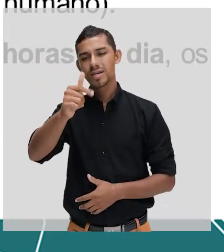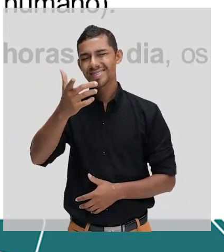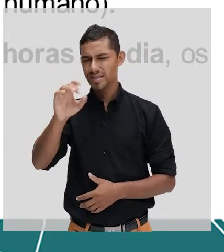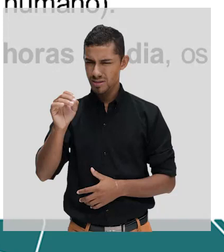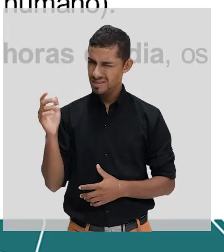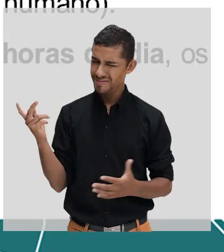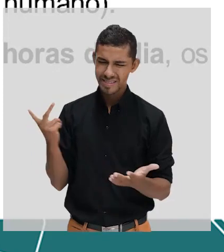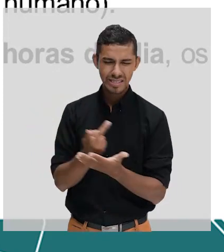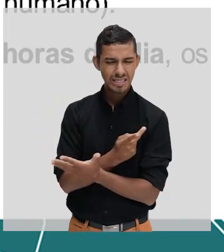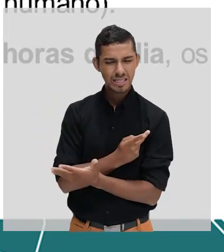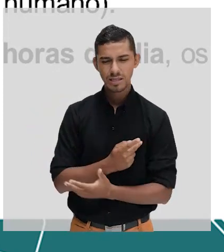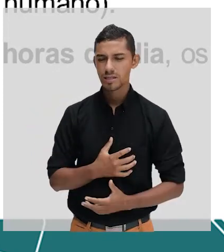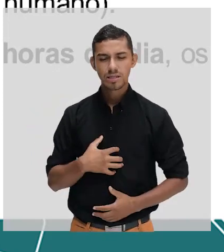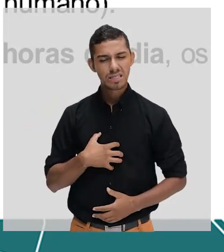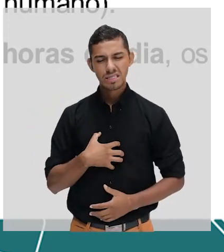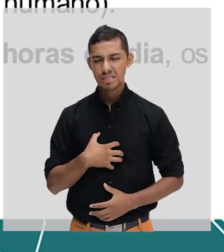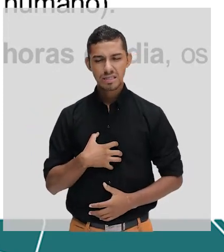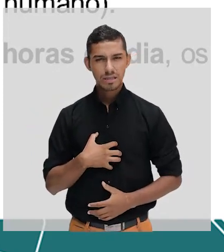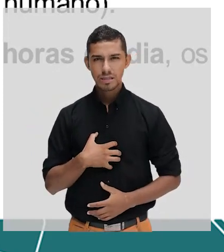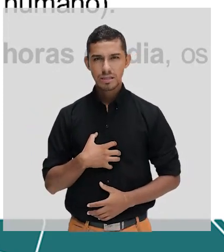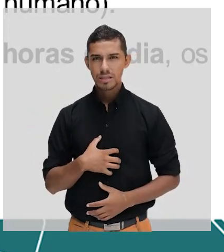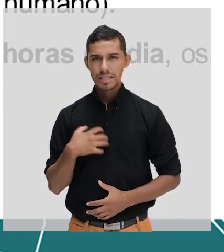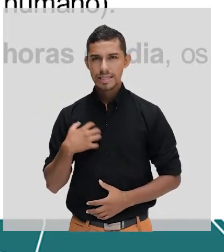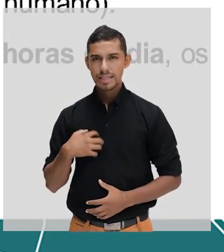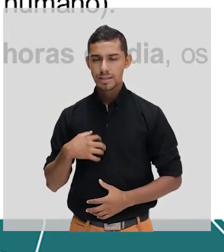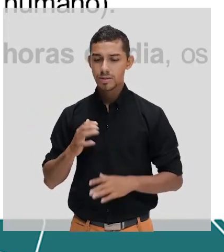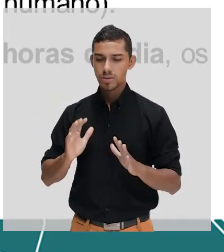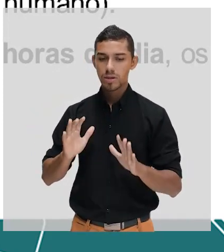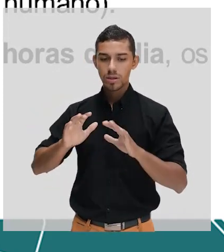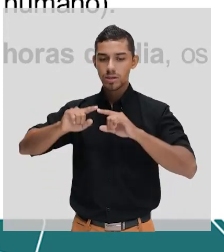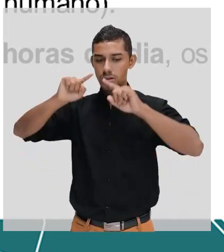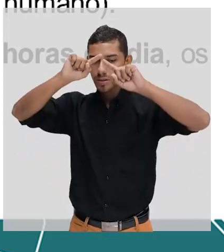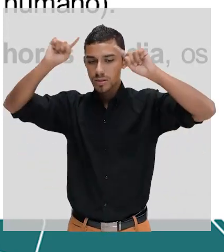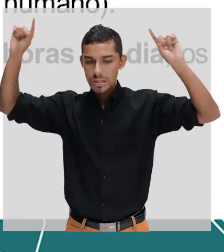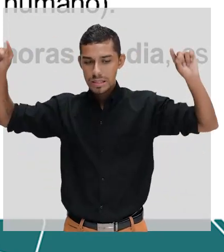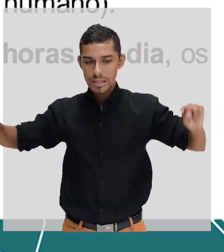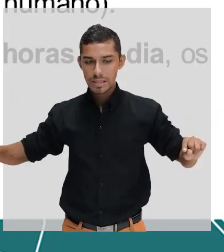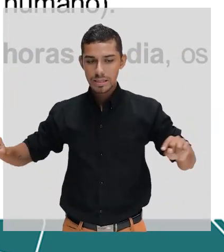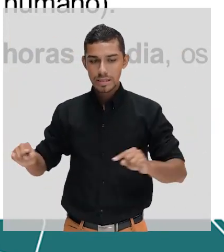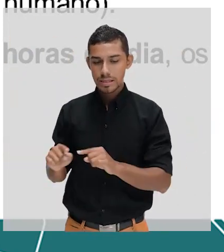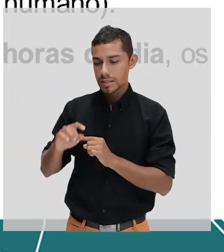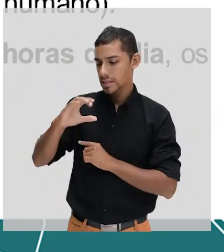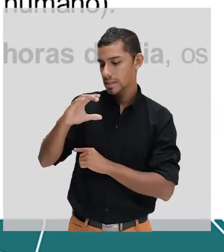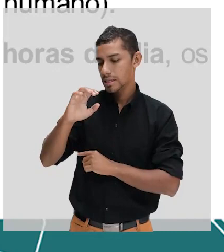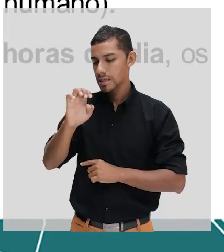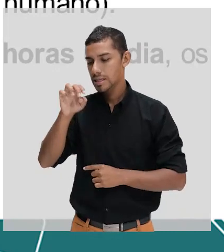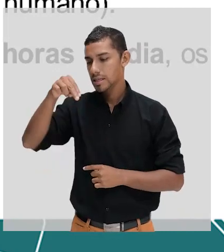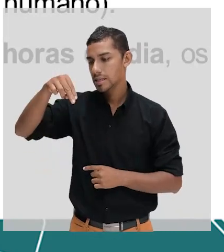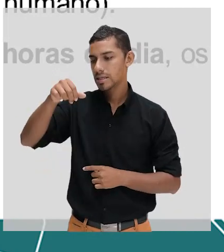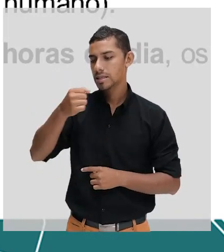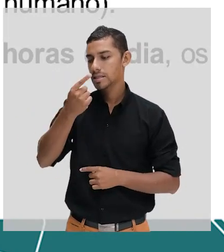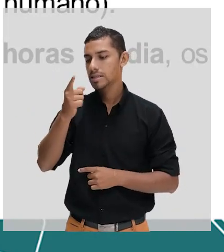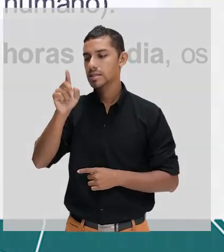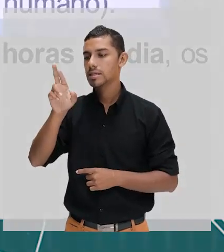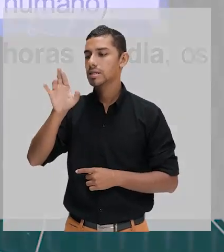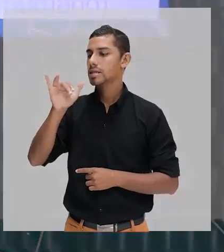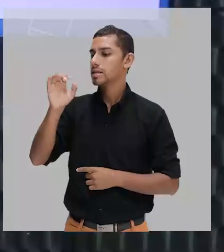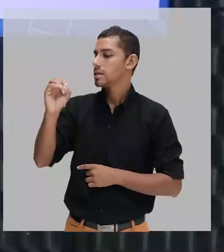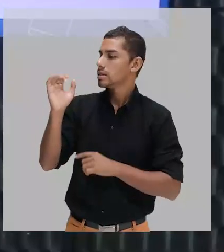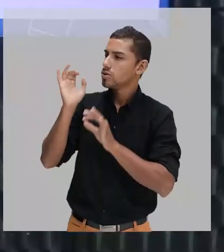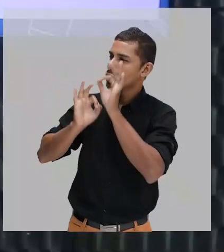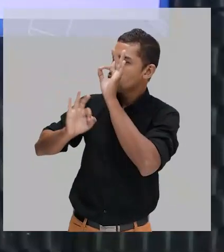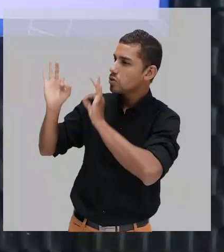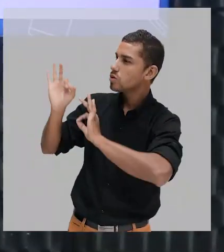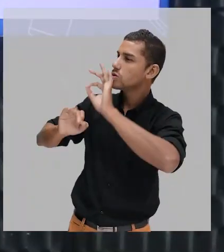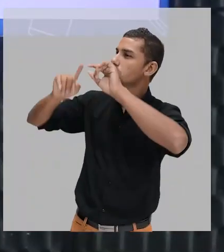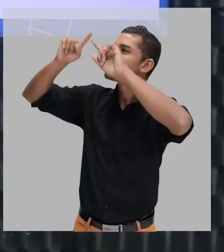o cenário ele é mais do que simplesmente uma decoração, uma ambientação. O cenário ele vai contar a história. Você pode ter vários tipos de cenários e esses cenários